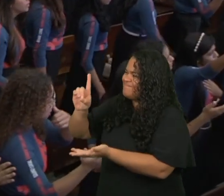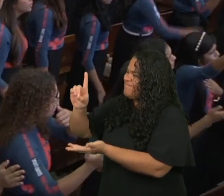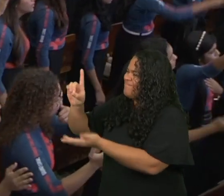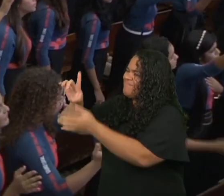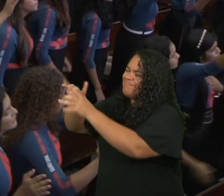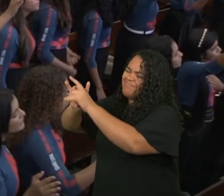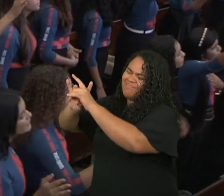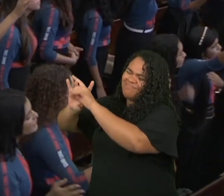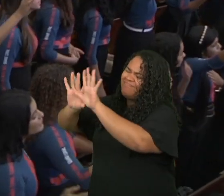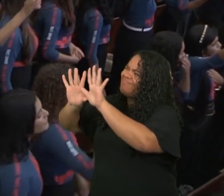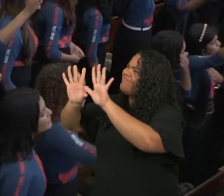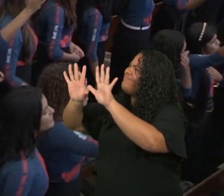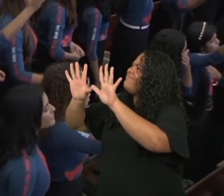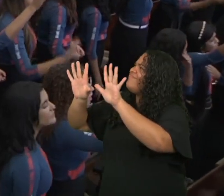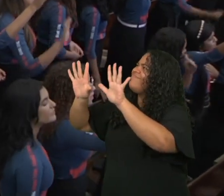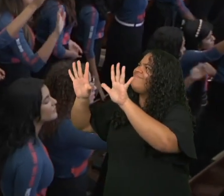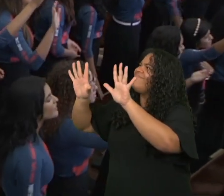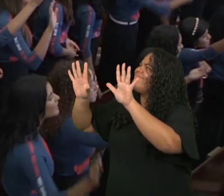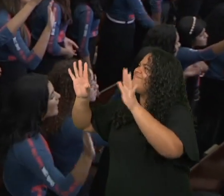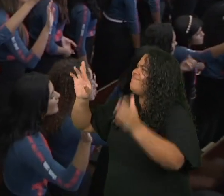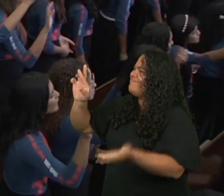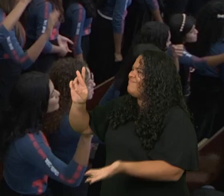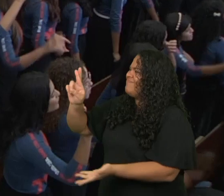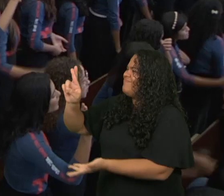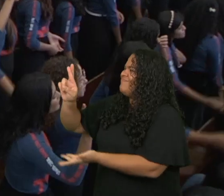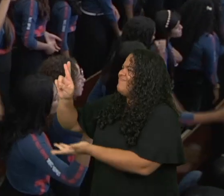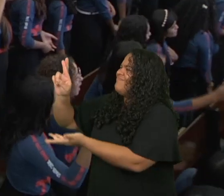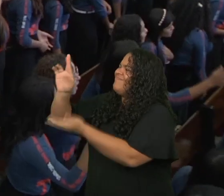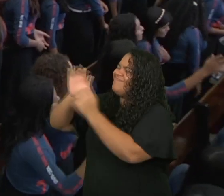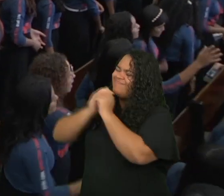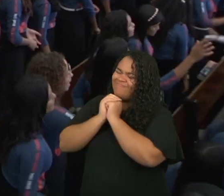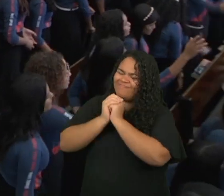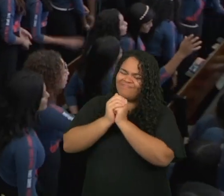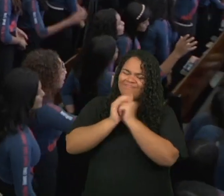Louvado seja Deus para sempre. Aleluia.